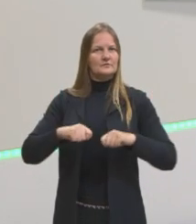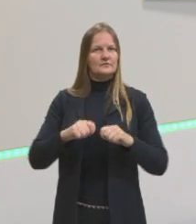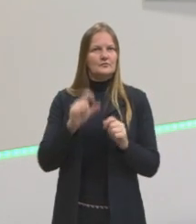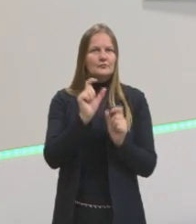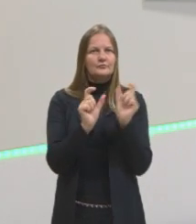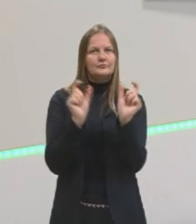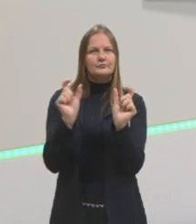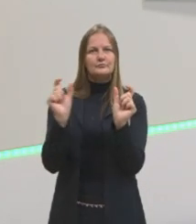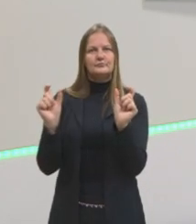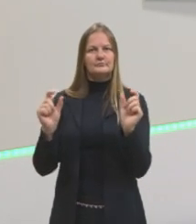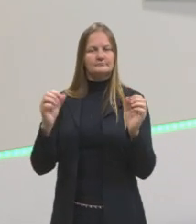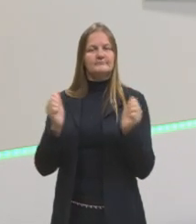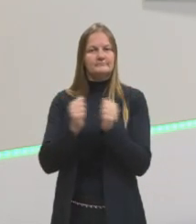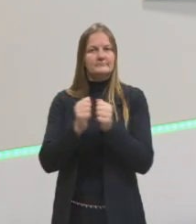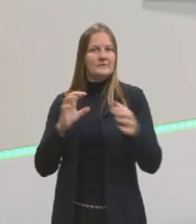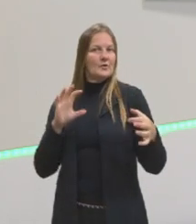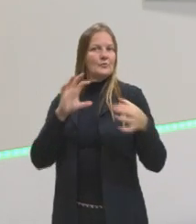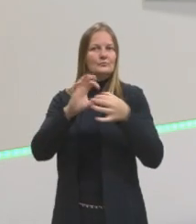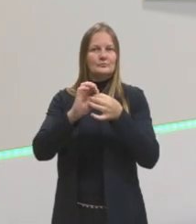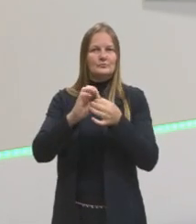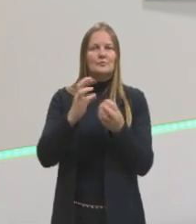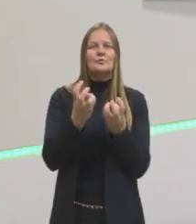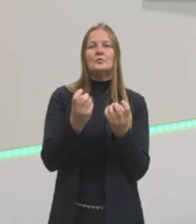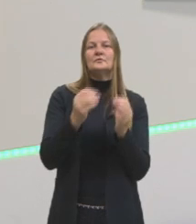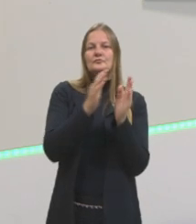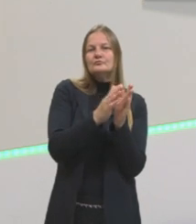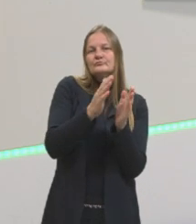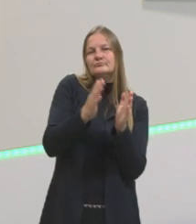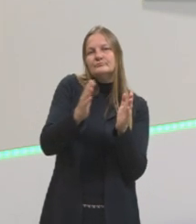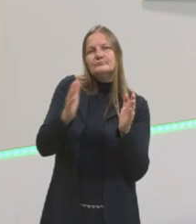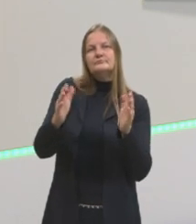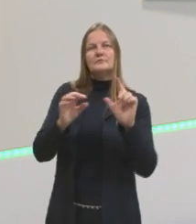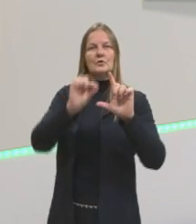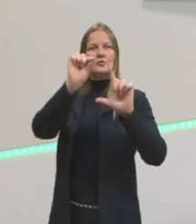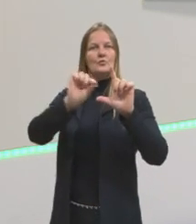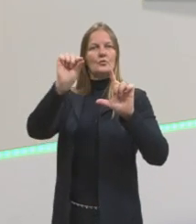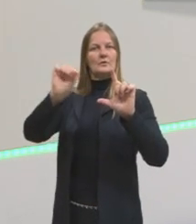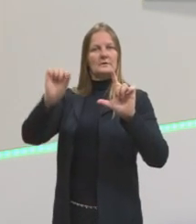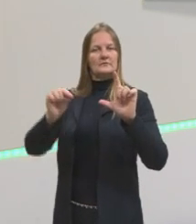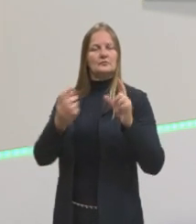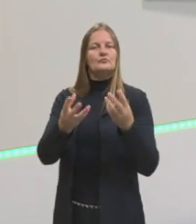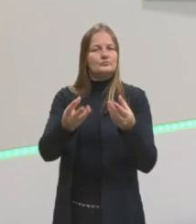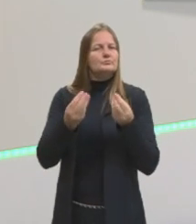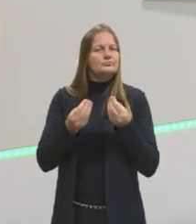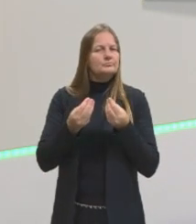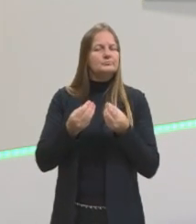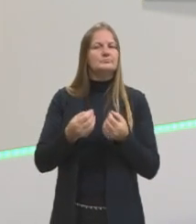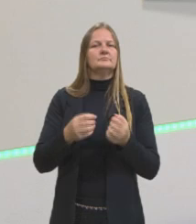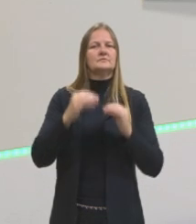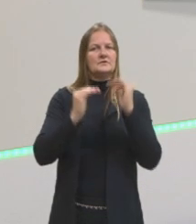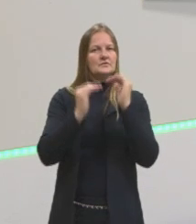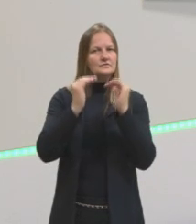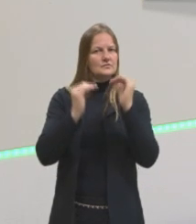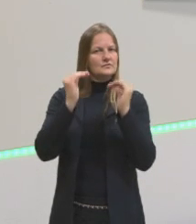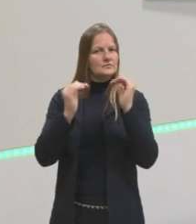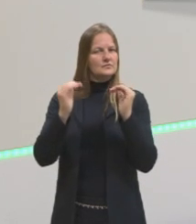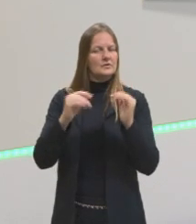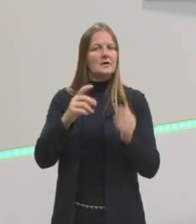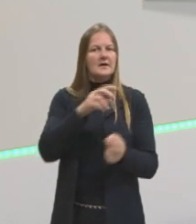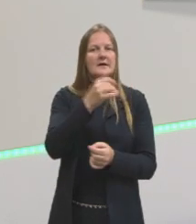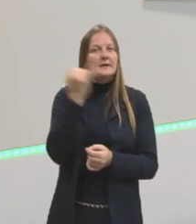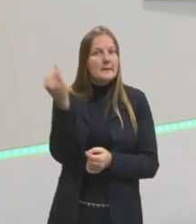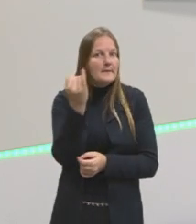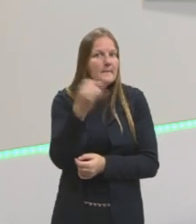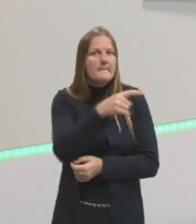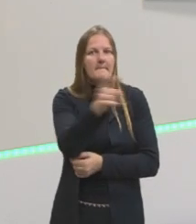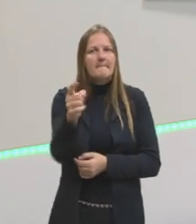pedacinho né a gente consegue determinar então De quanto em quanto tá indo esse gráfico de quanto em quanto essa escala correta importante que vocês têm essa